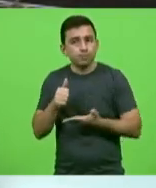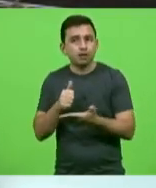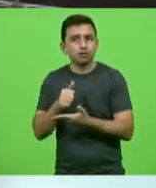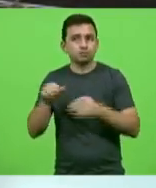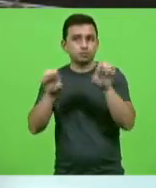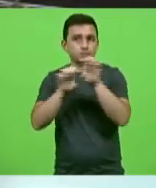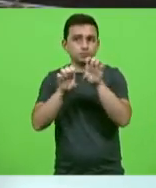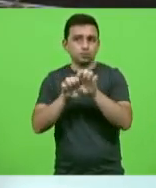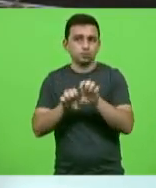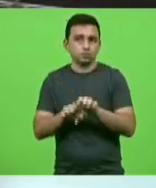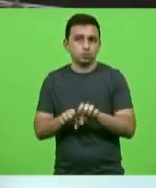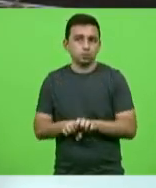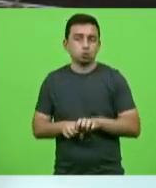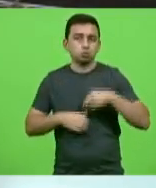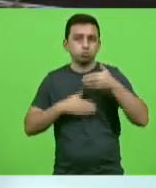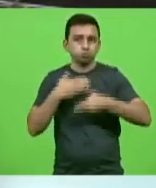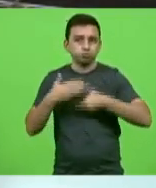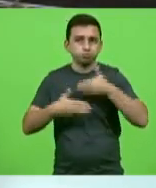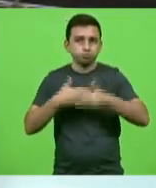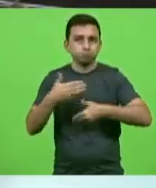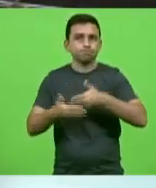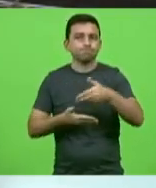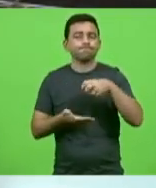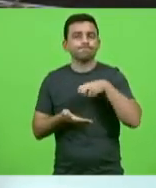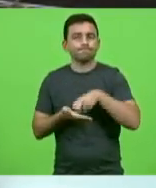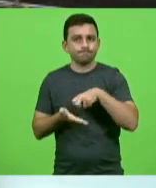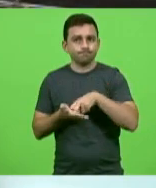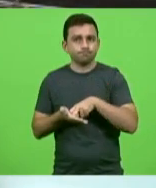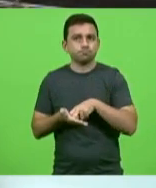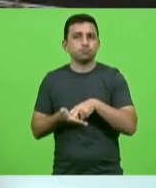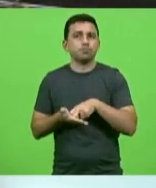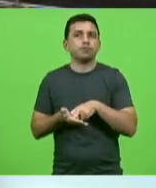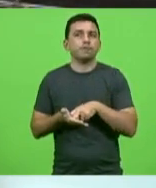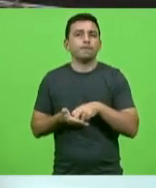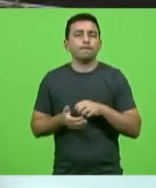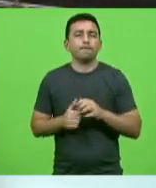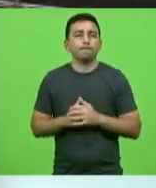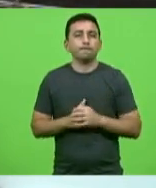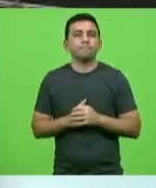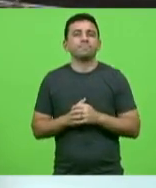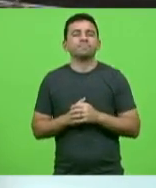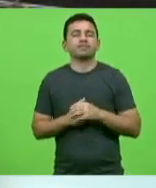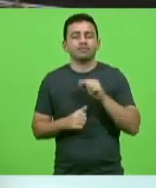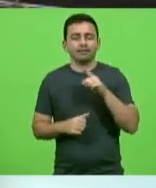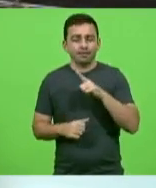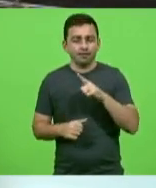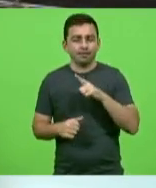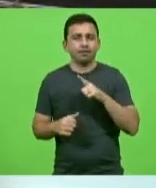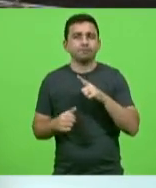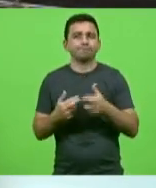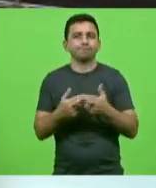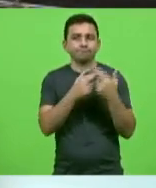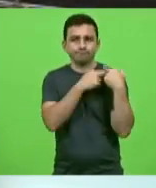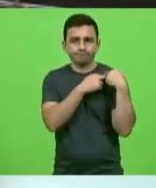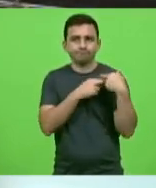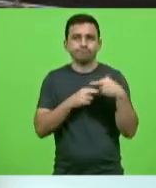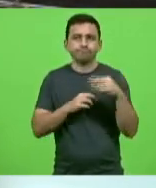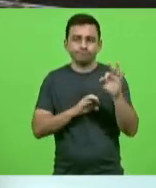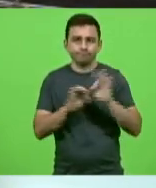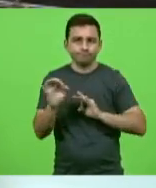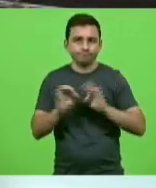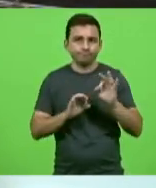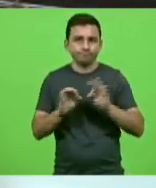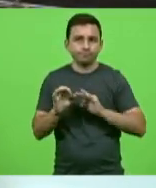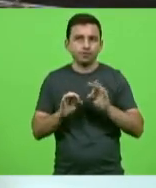toda a estrutura do processo penal exercendo uma "função mediadora